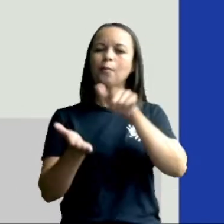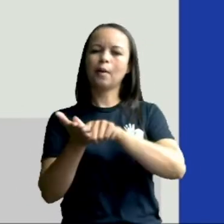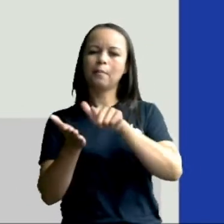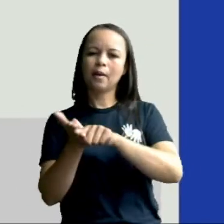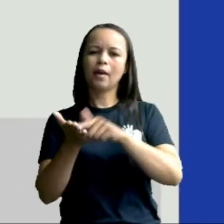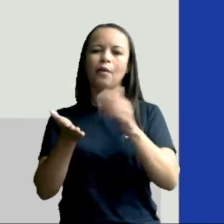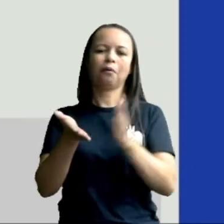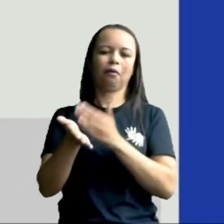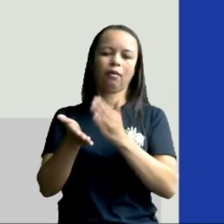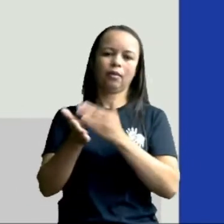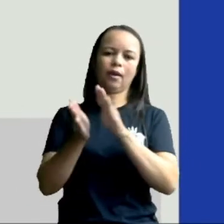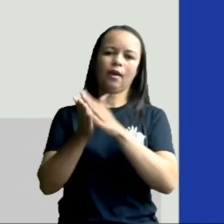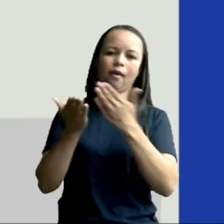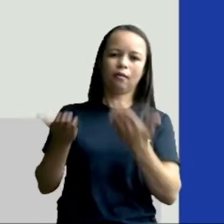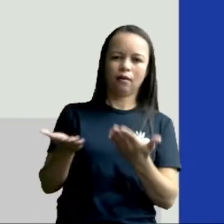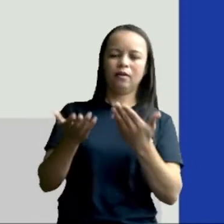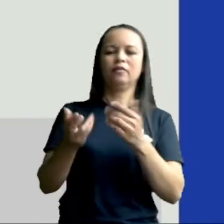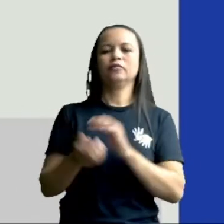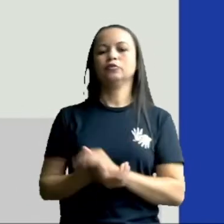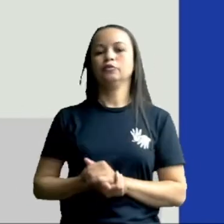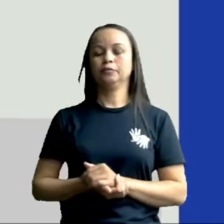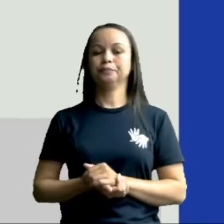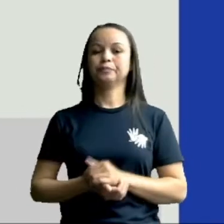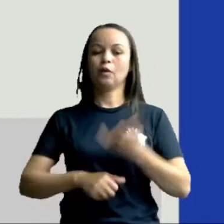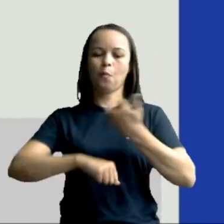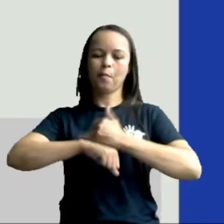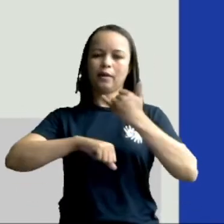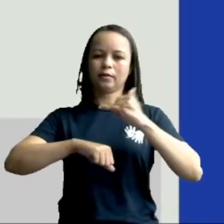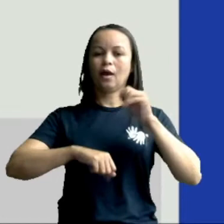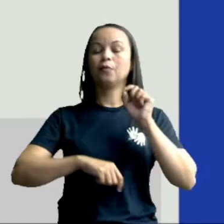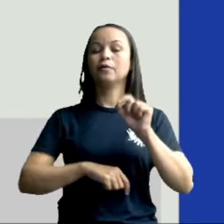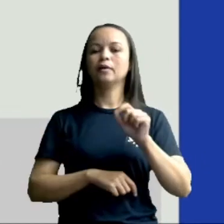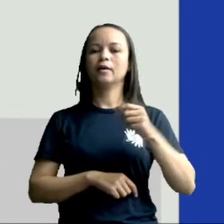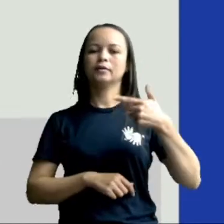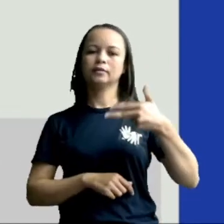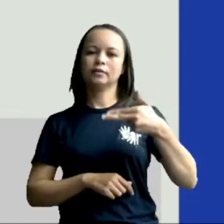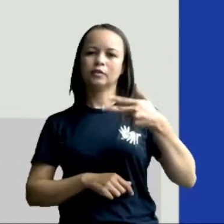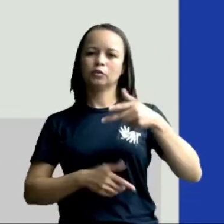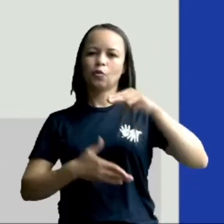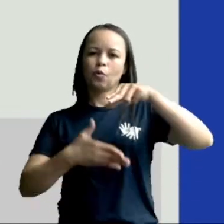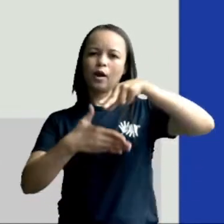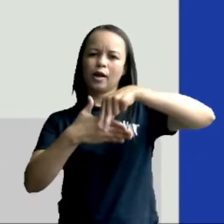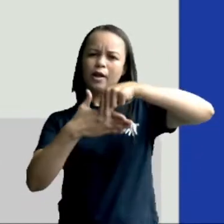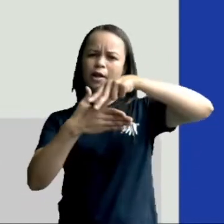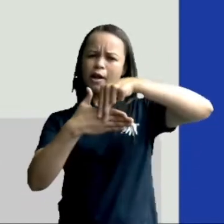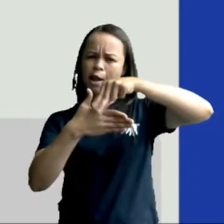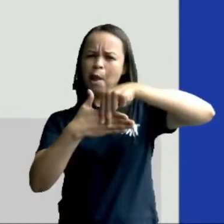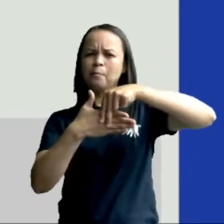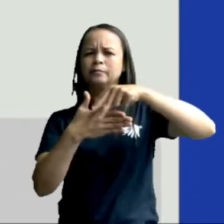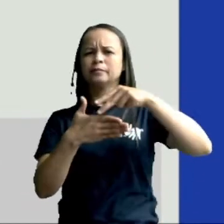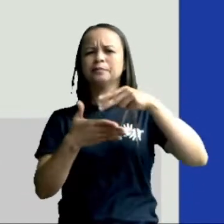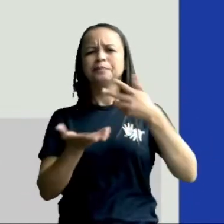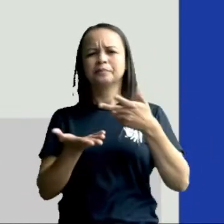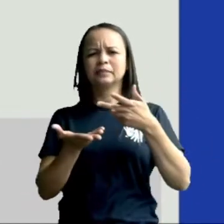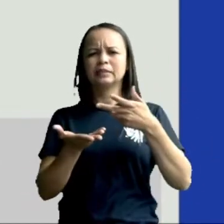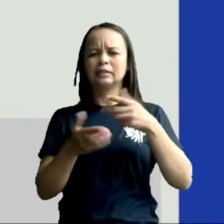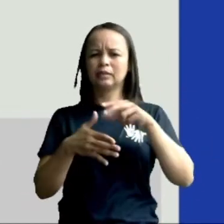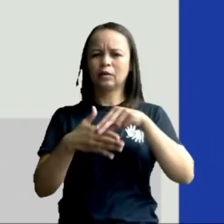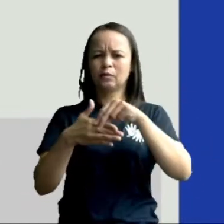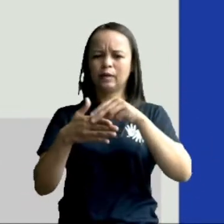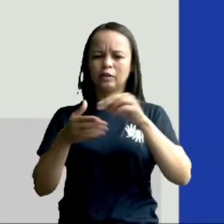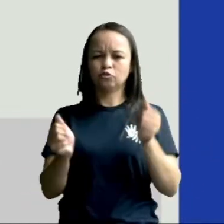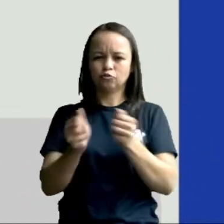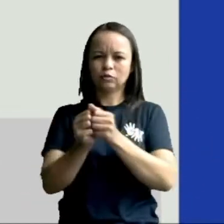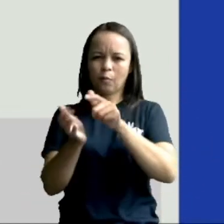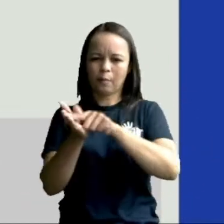livros. O metal, que é a tesoura, clips, aquele clipezinho que a professora coloca lá para juntar